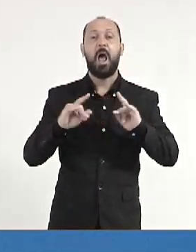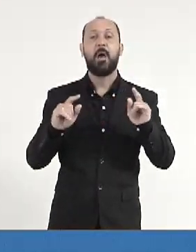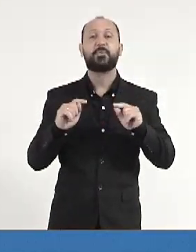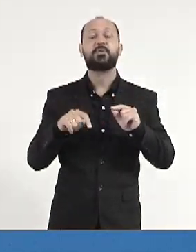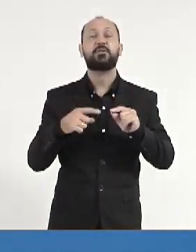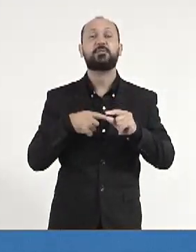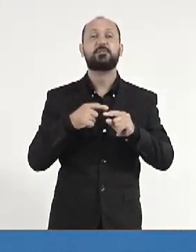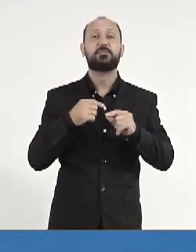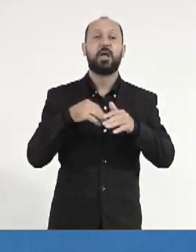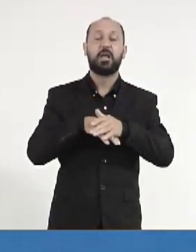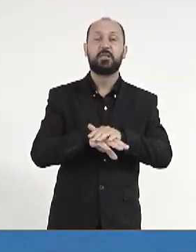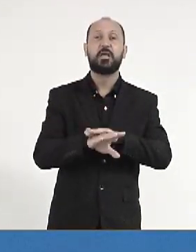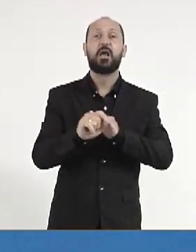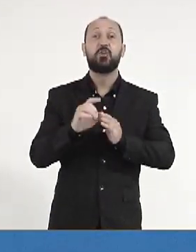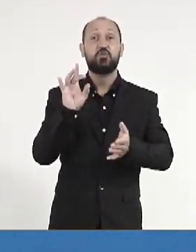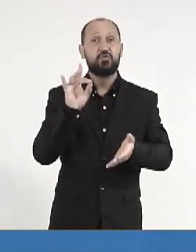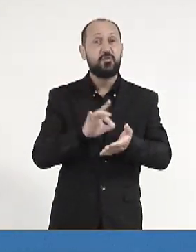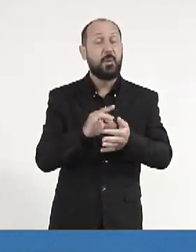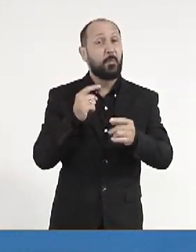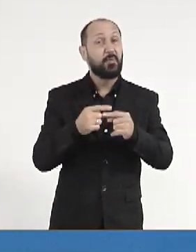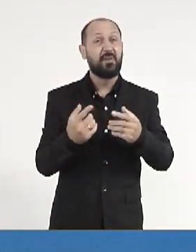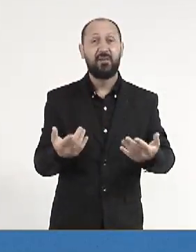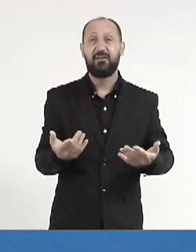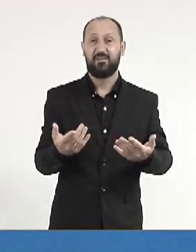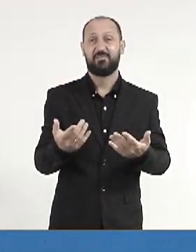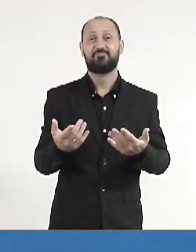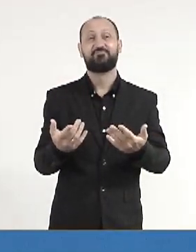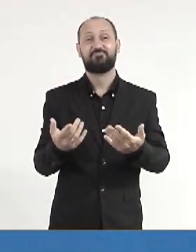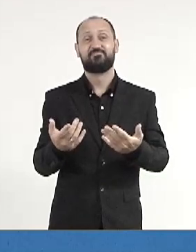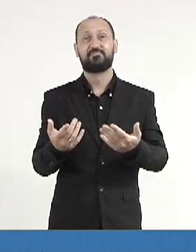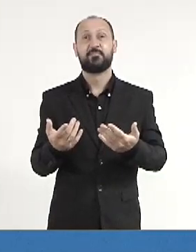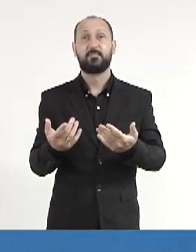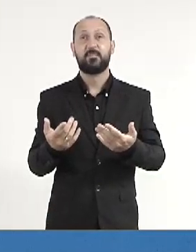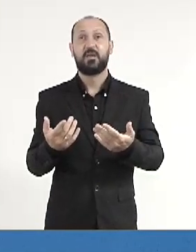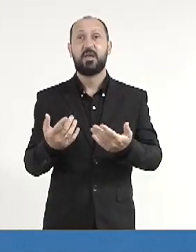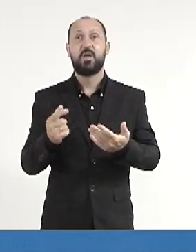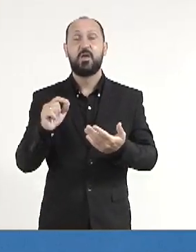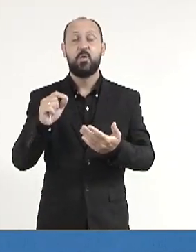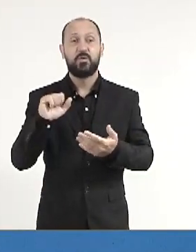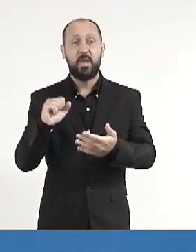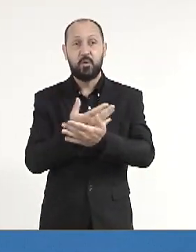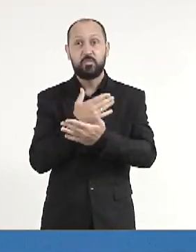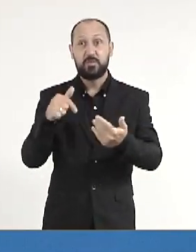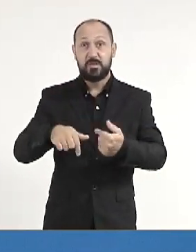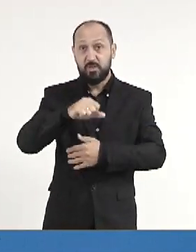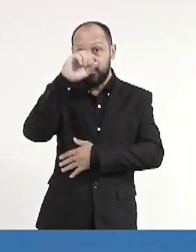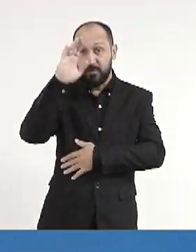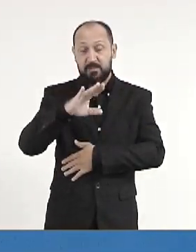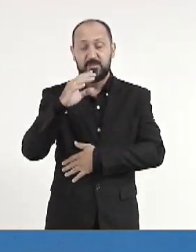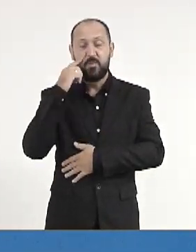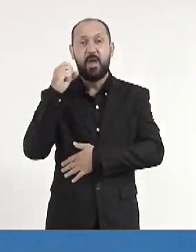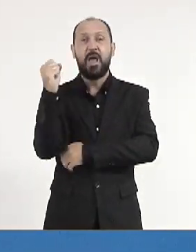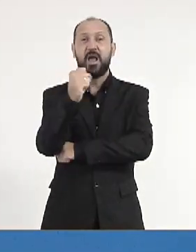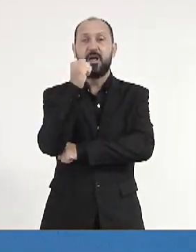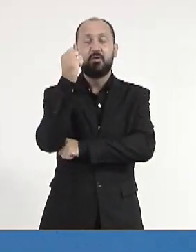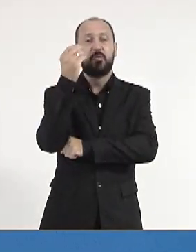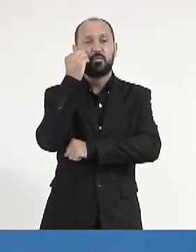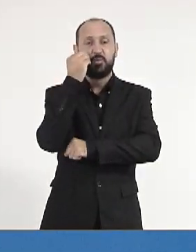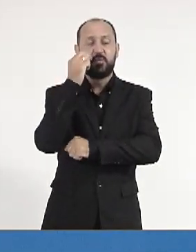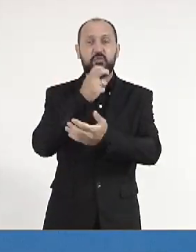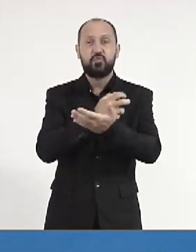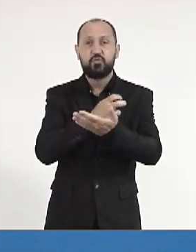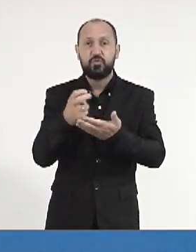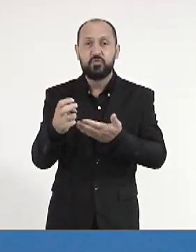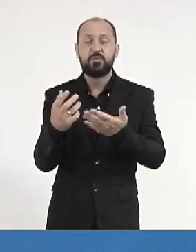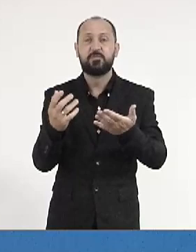liquidada, enterrada de vez. Por quê? Porque é muito grave o que aconteceu no Brasil. Uma tentativa de um